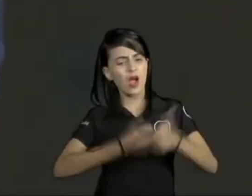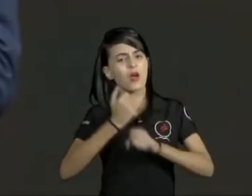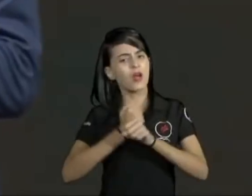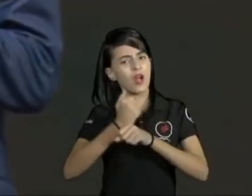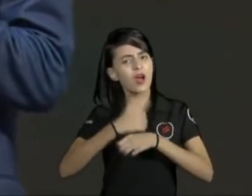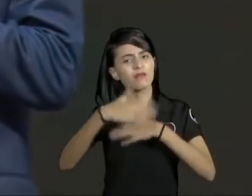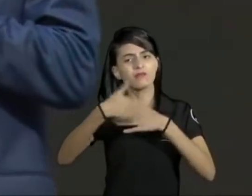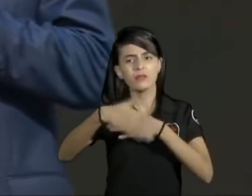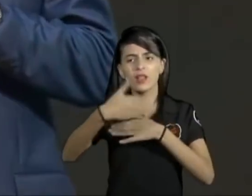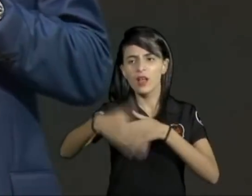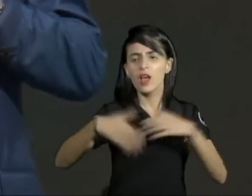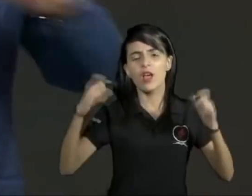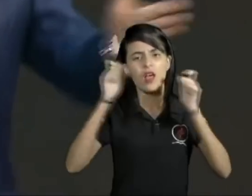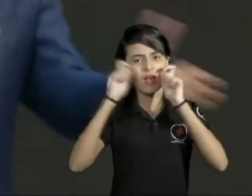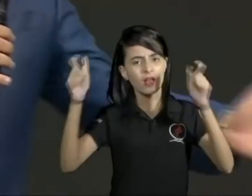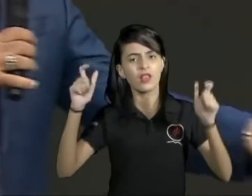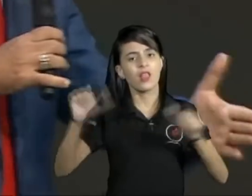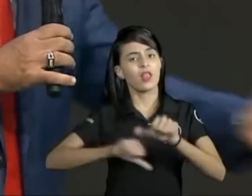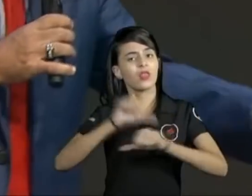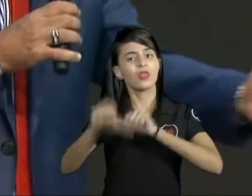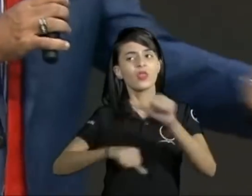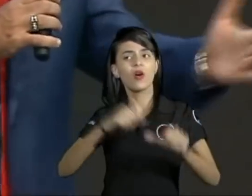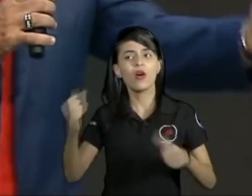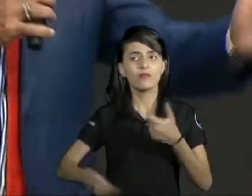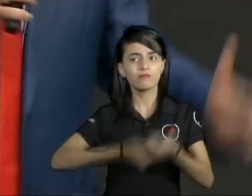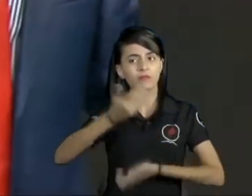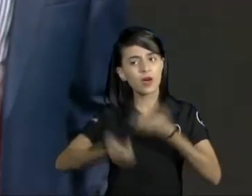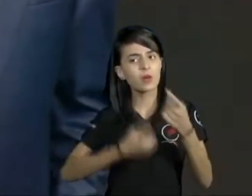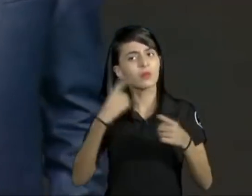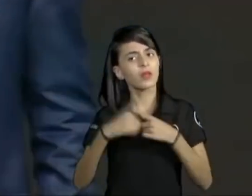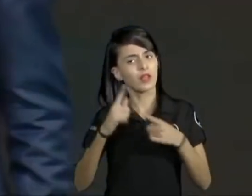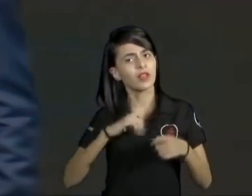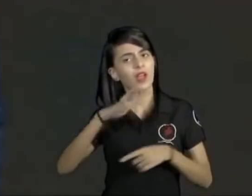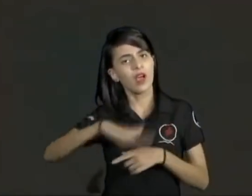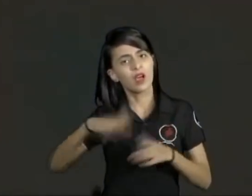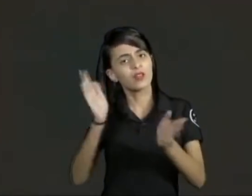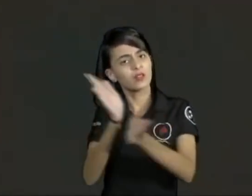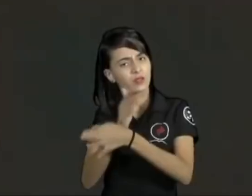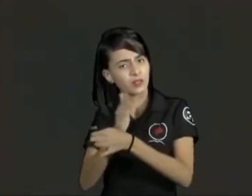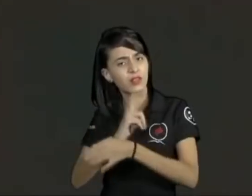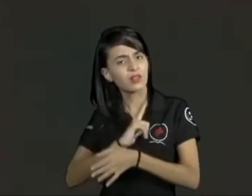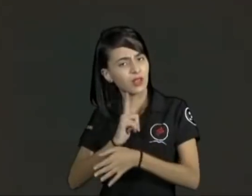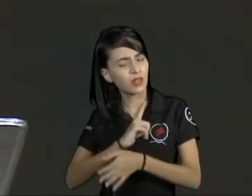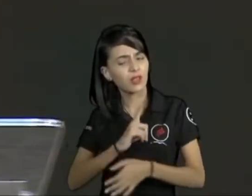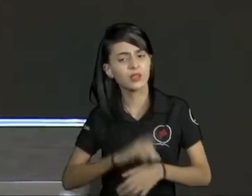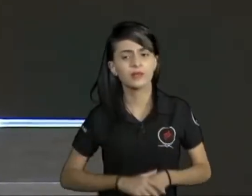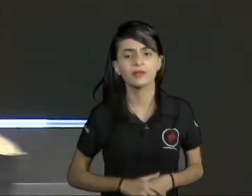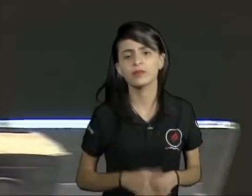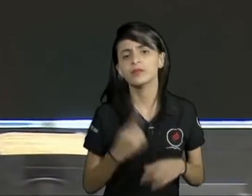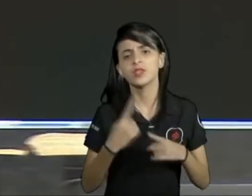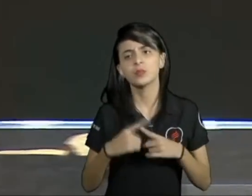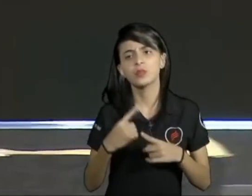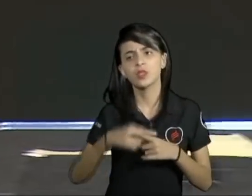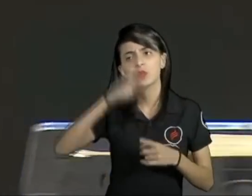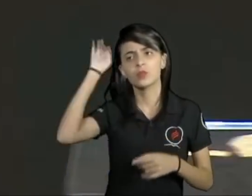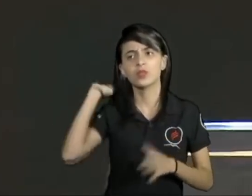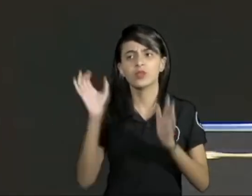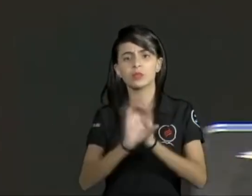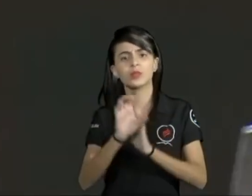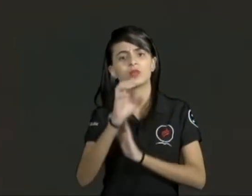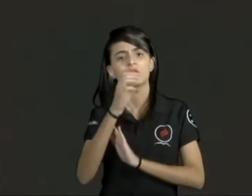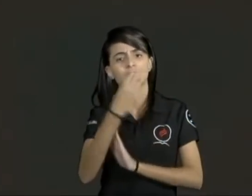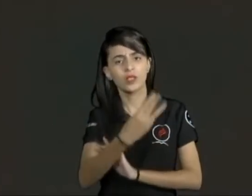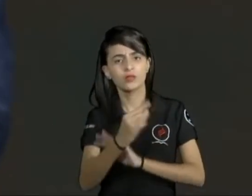anos desperta renova Porque existe áreas vulneráveis é porque Romanos 13:11